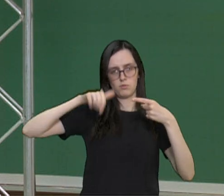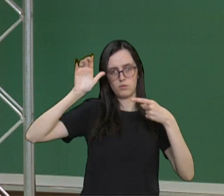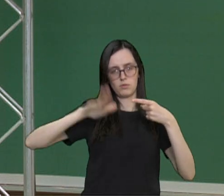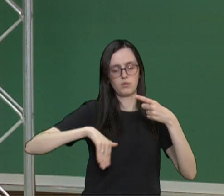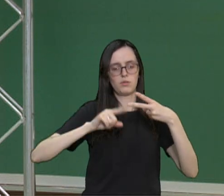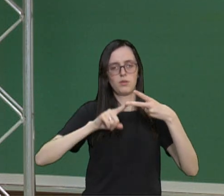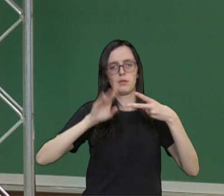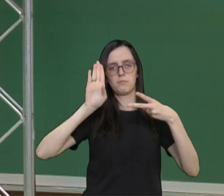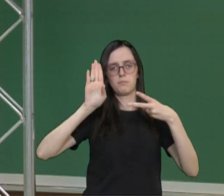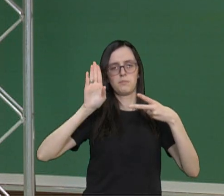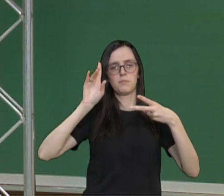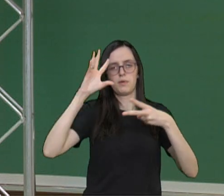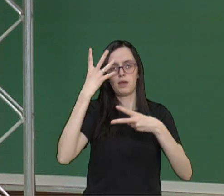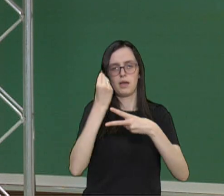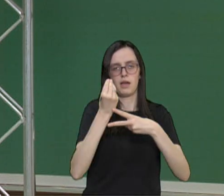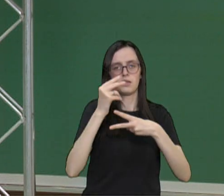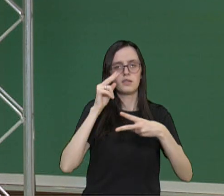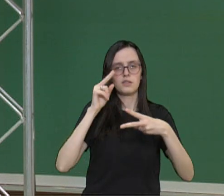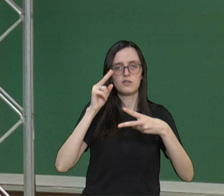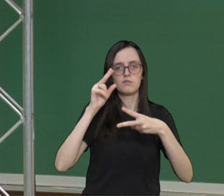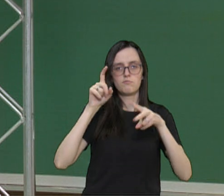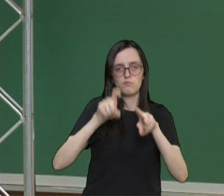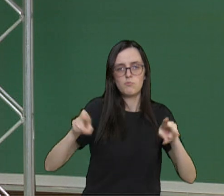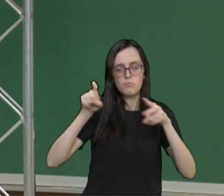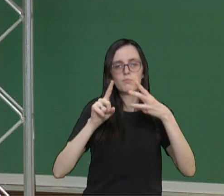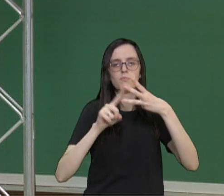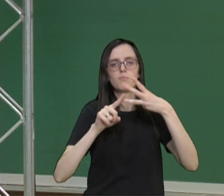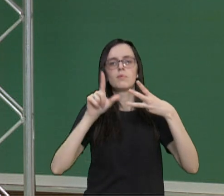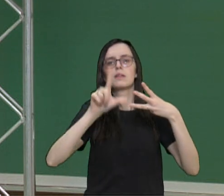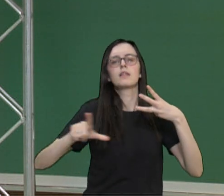da arte digital ou da literatura?